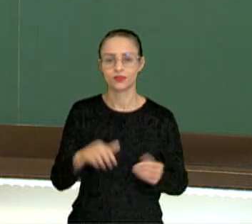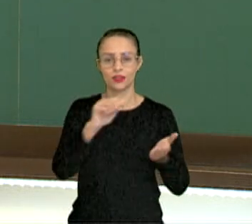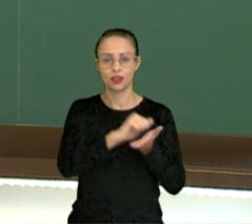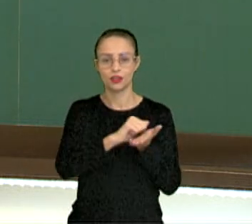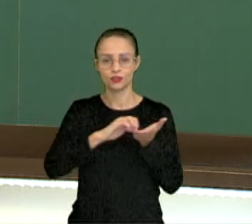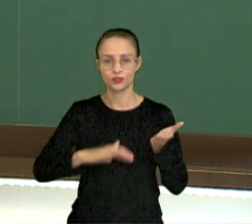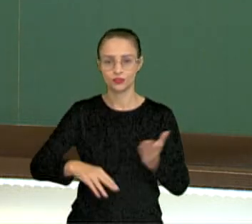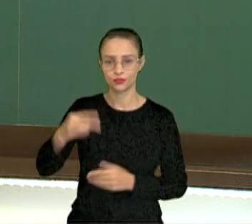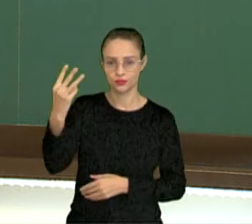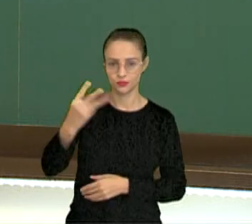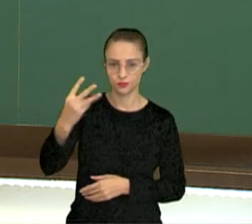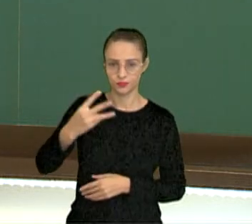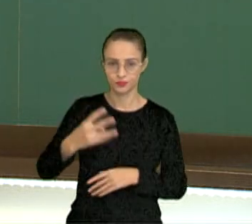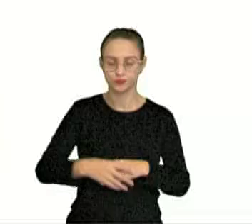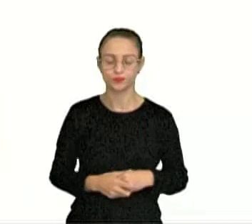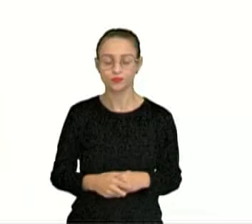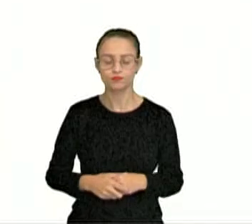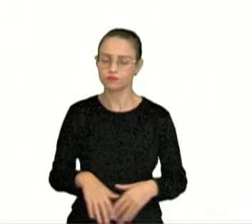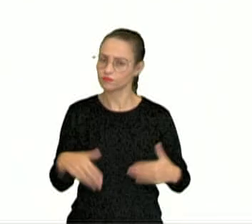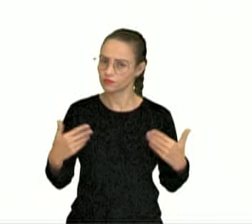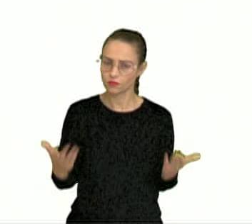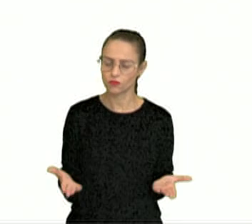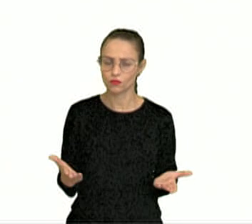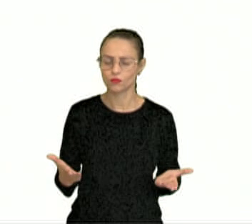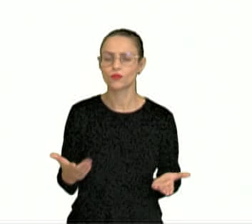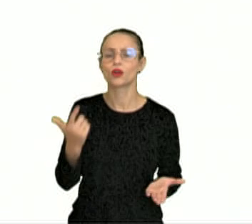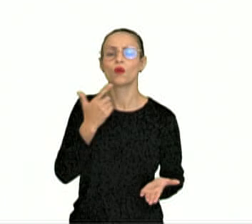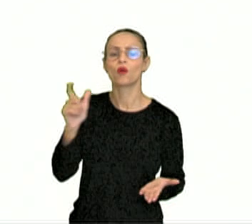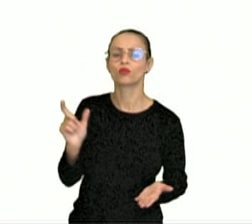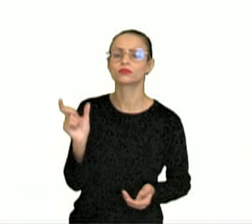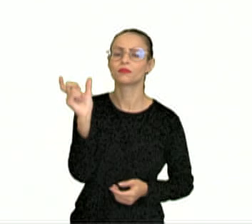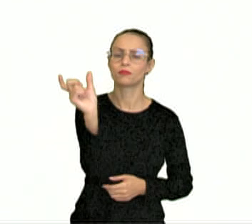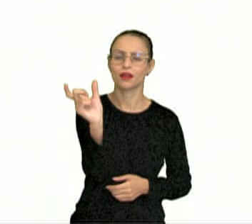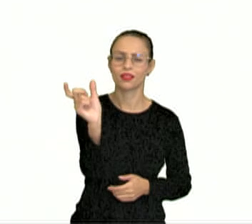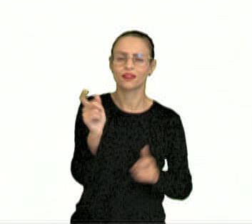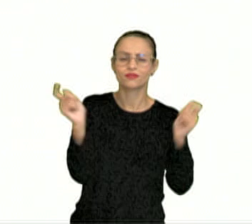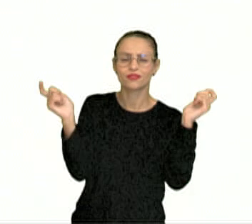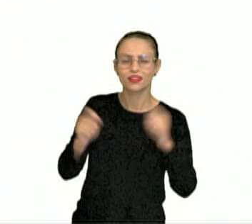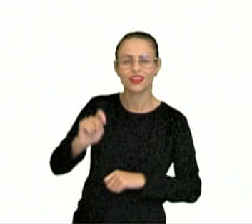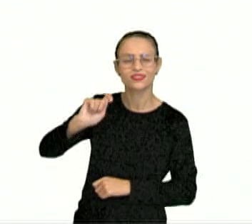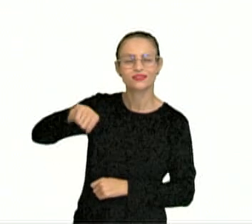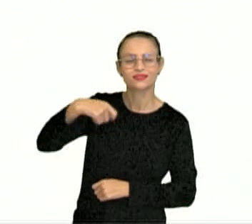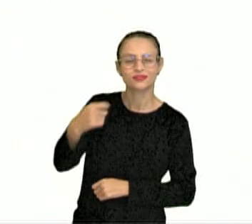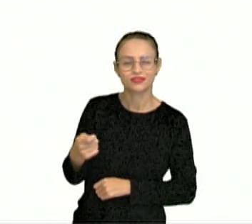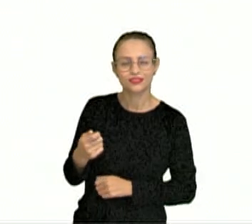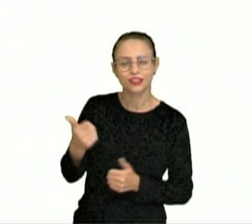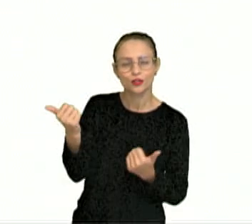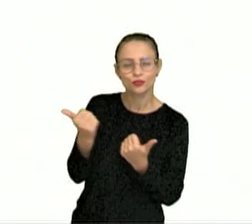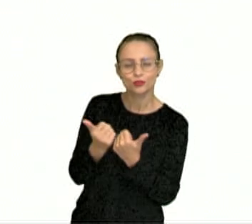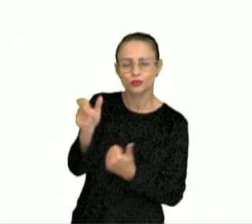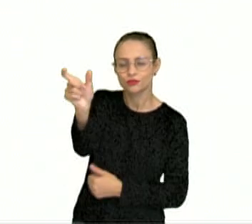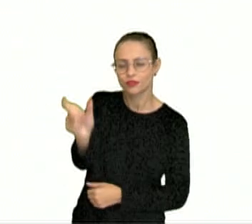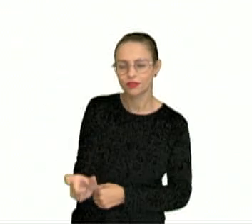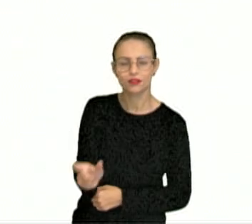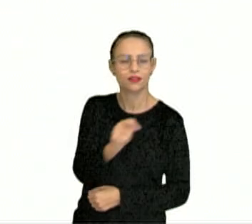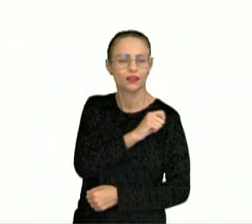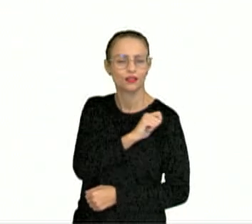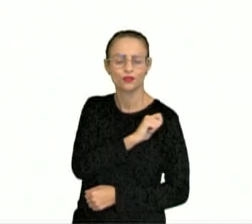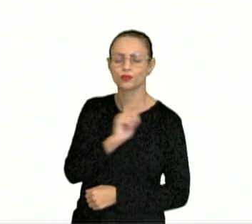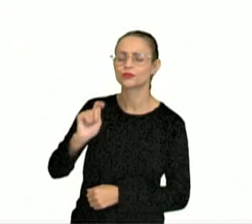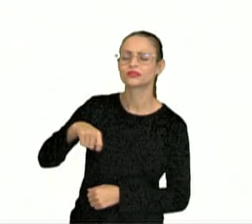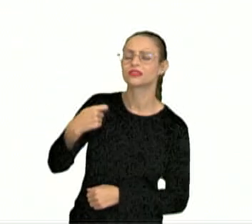atividade 3. Afinal, que outra palavra é capaz de descrever estudante melhor do que